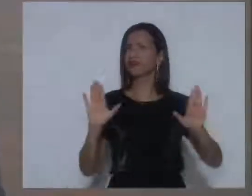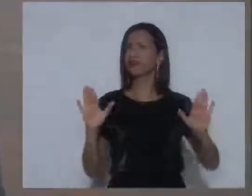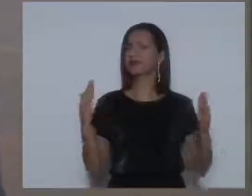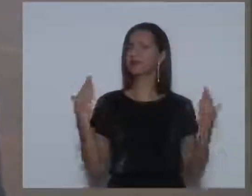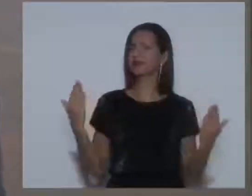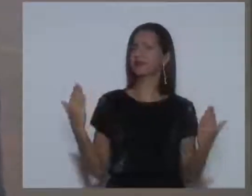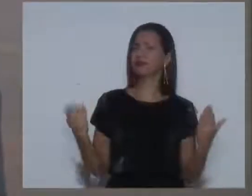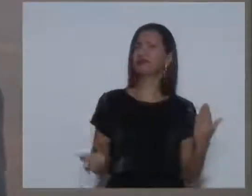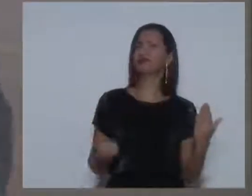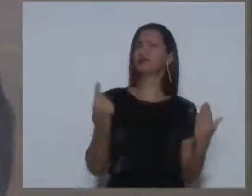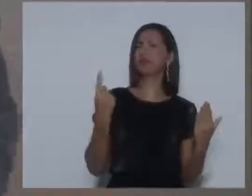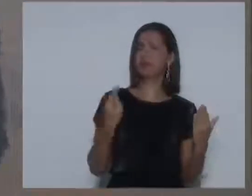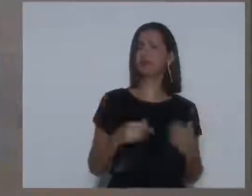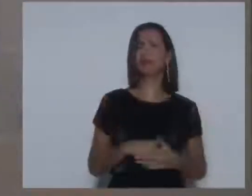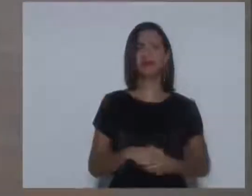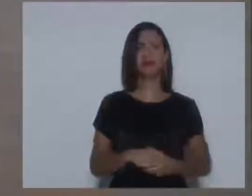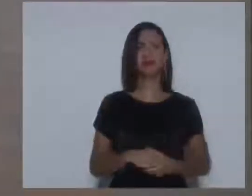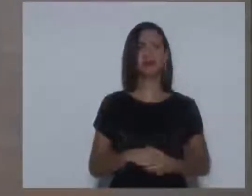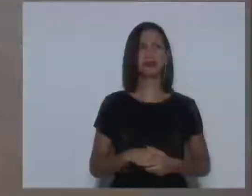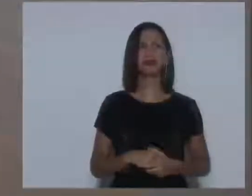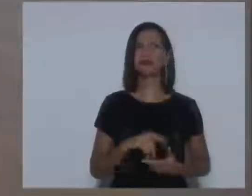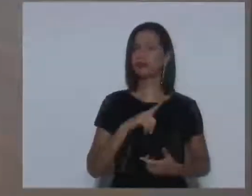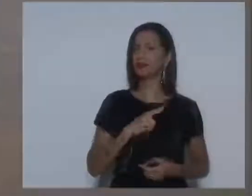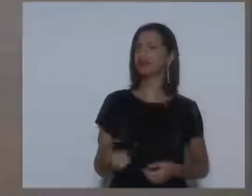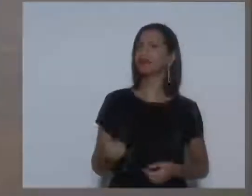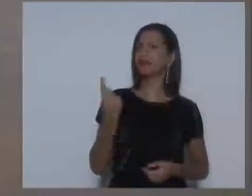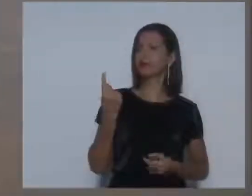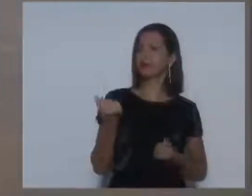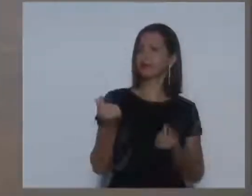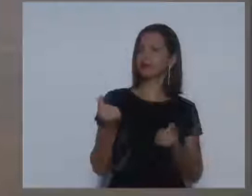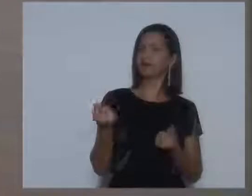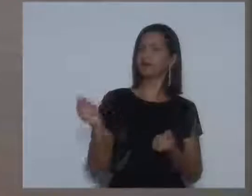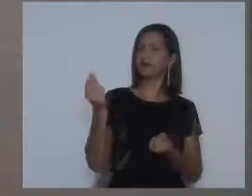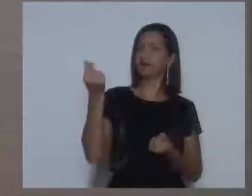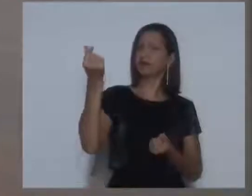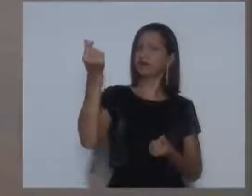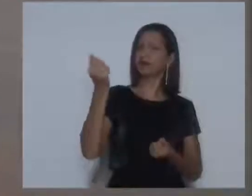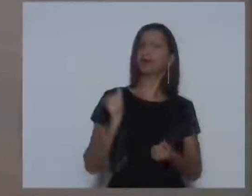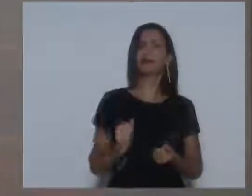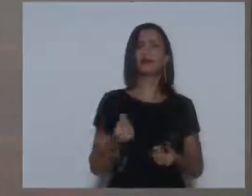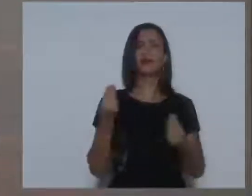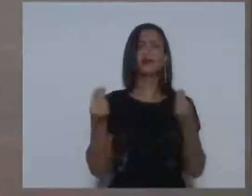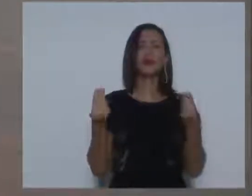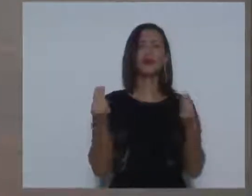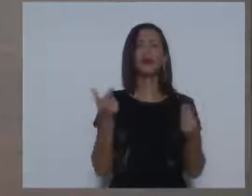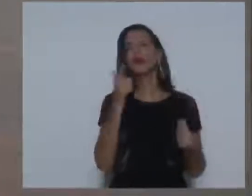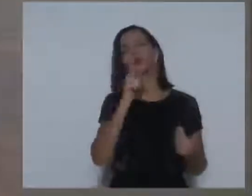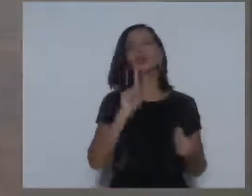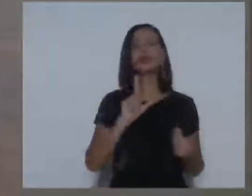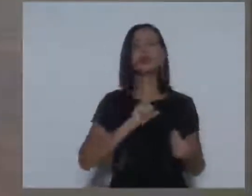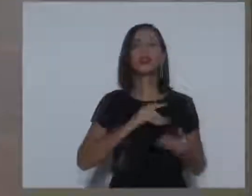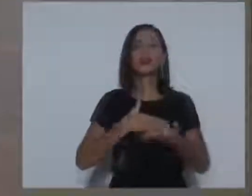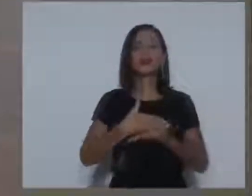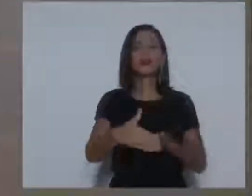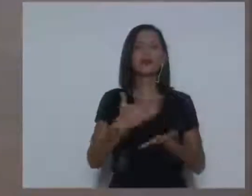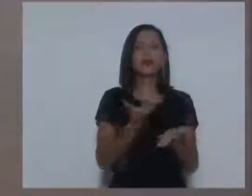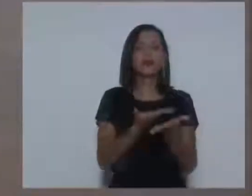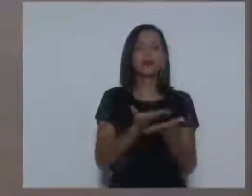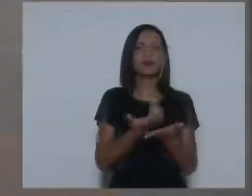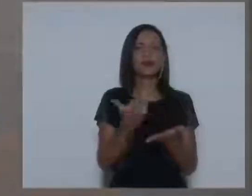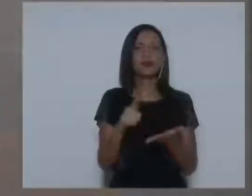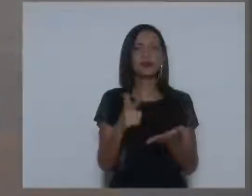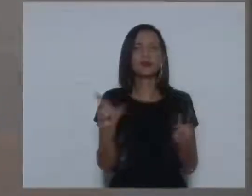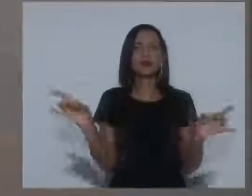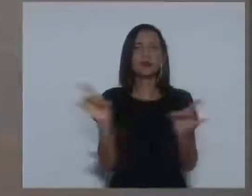Está estranho, né? Então, além de estar estranho o valor, como pode começar as aulas sem a